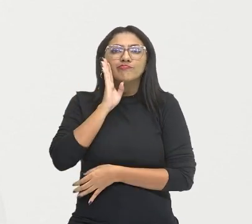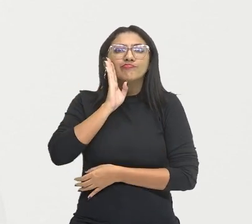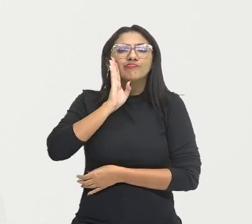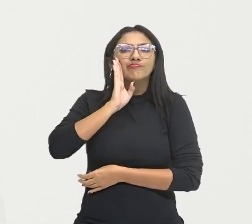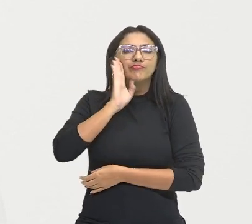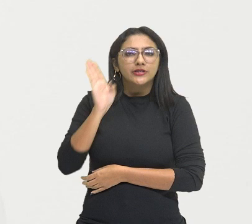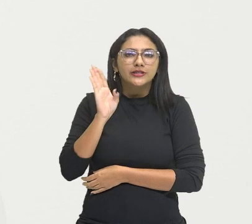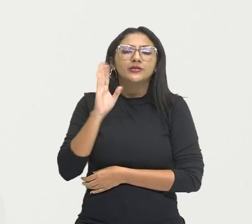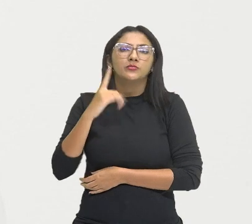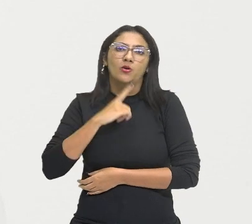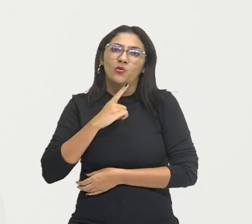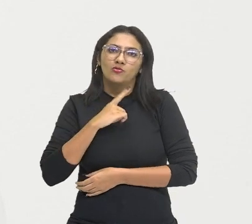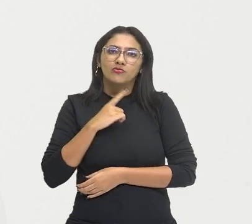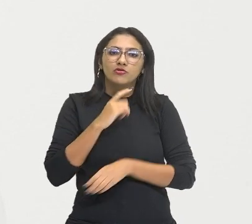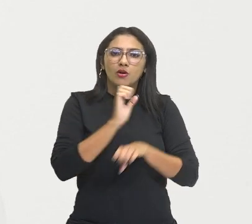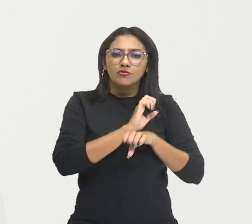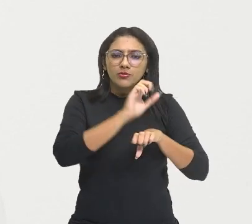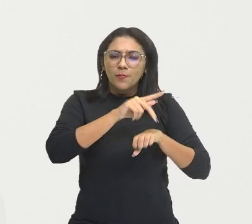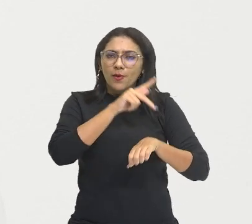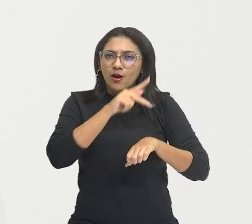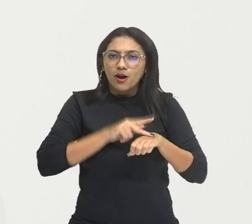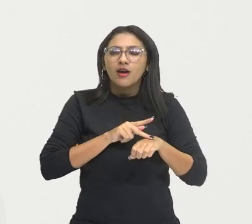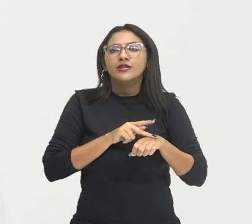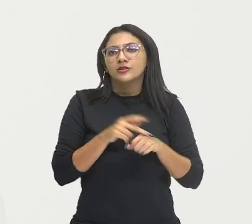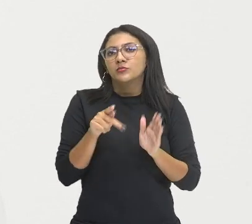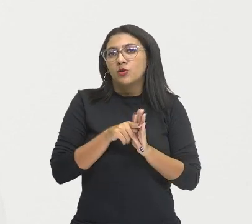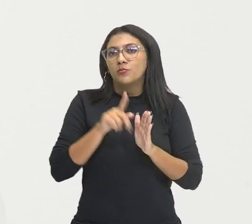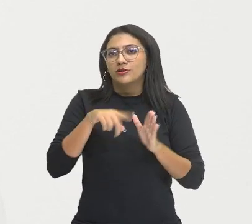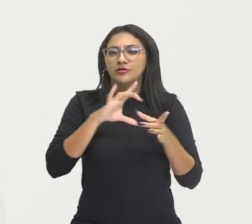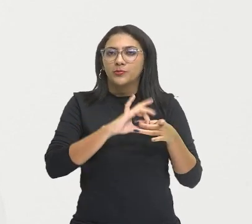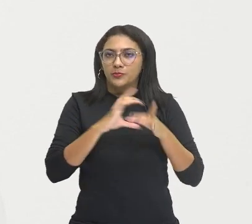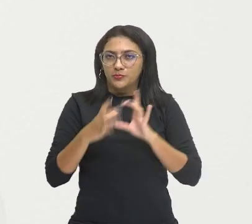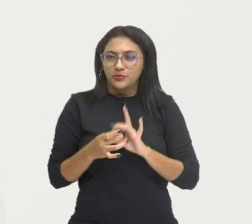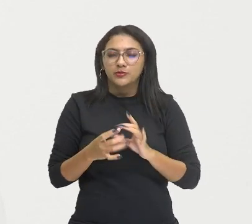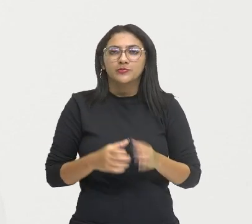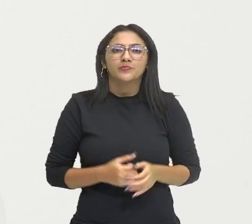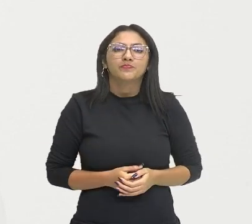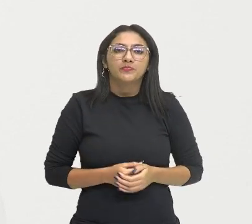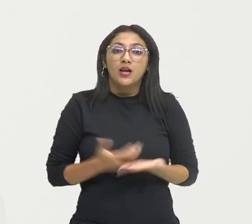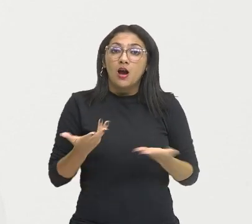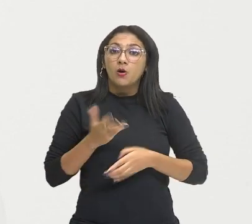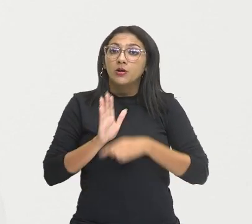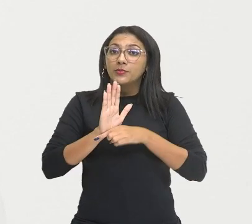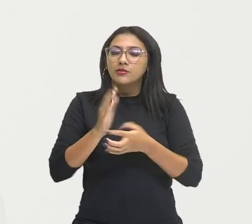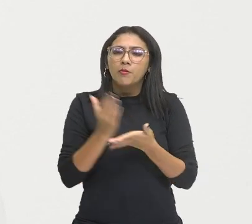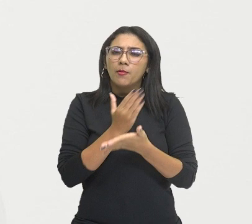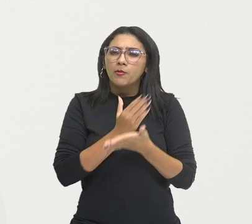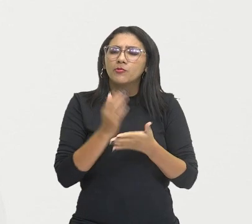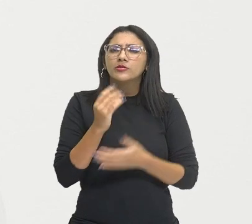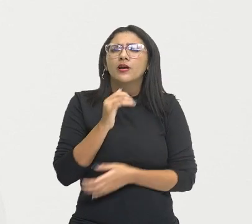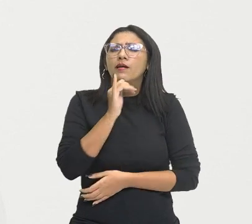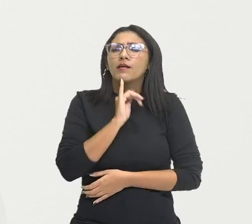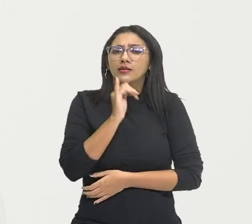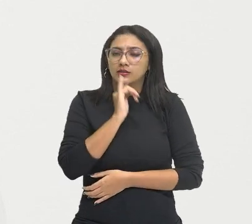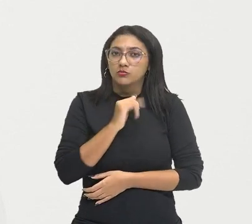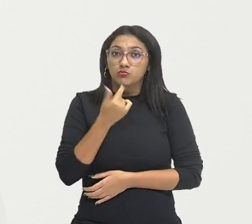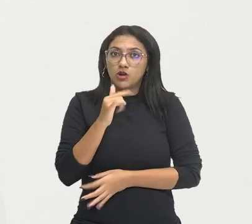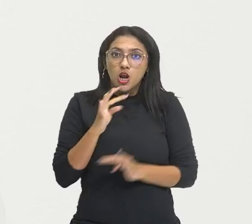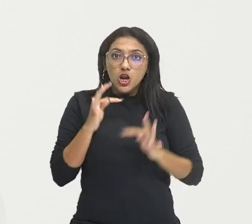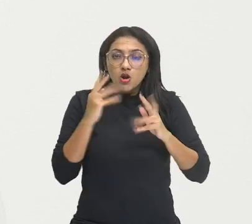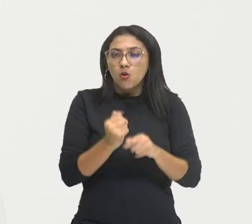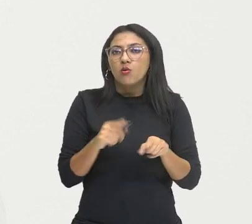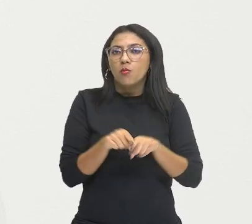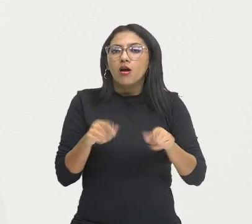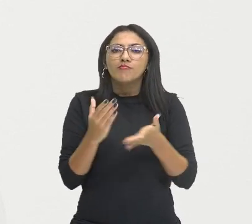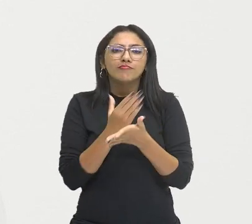os principais estados, países nesse contexto. E aí, turma, eu trago alguns exemplos, claro, não são todos, mas nós